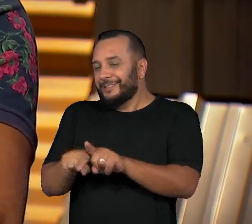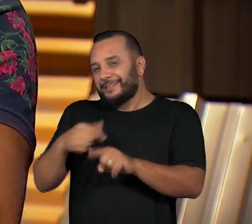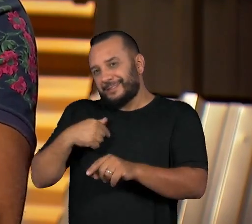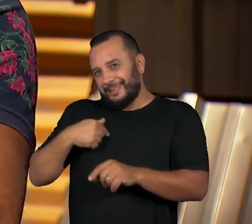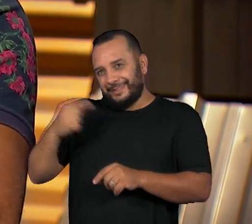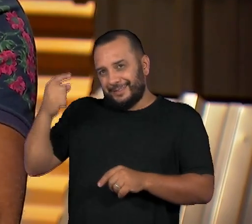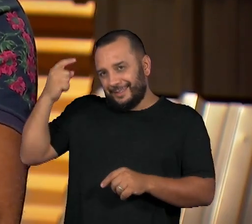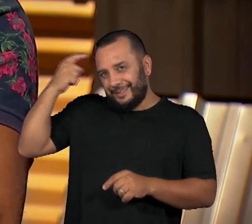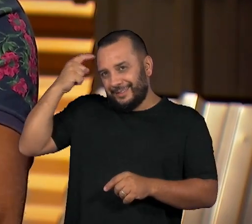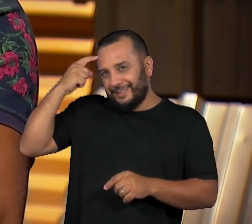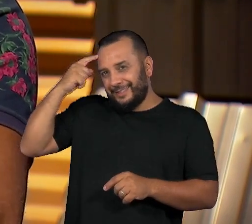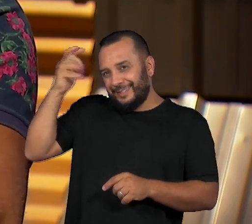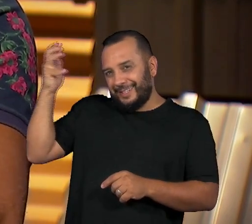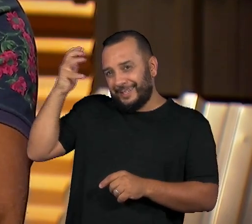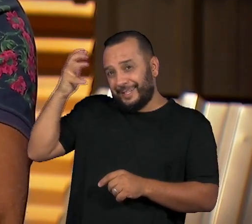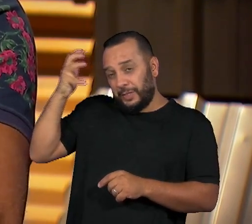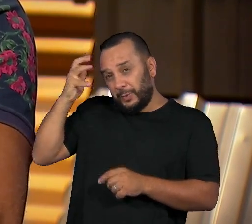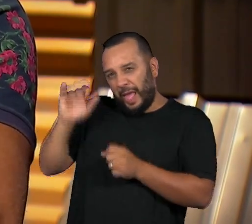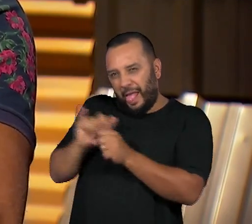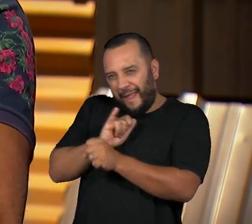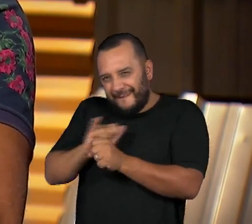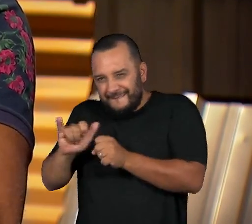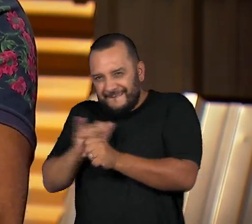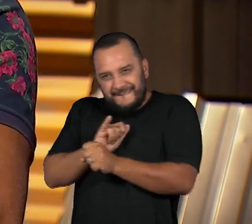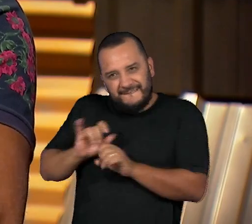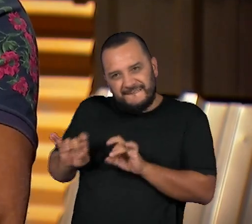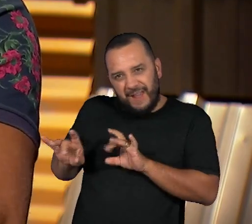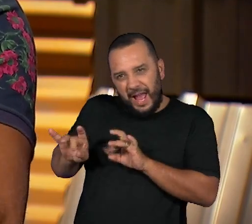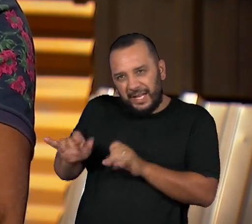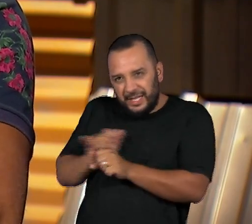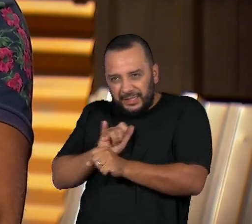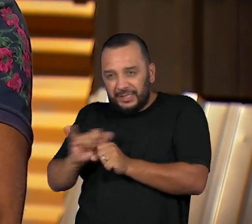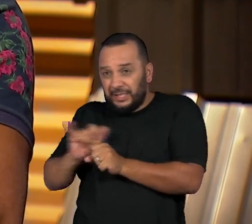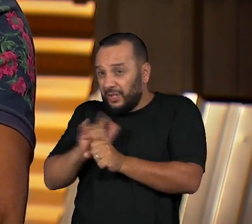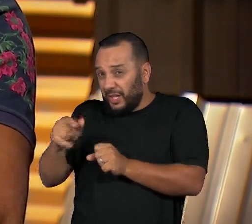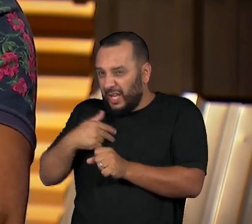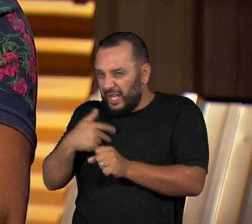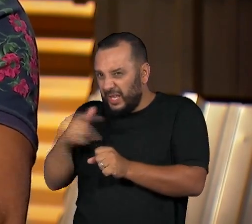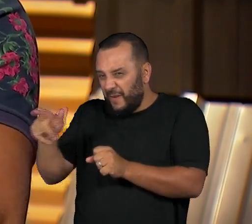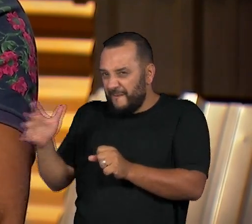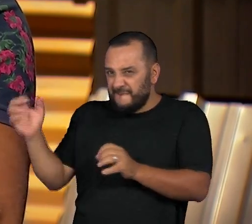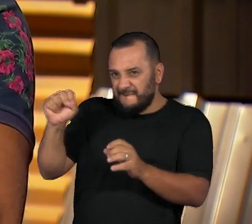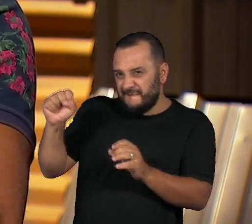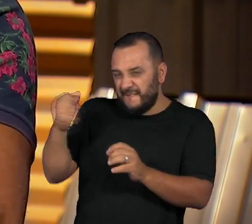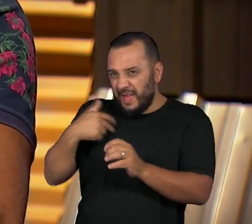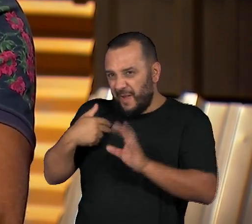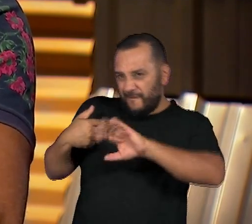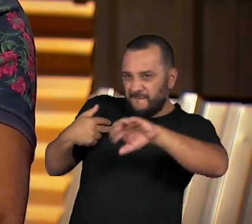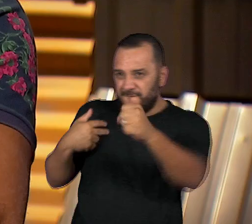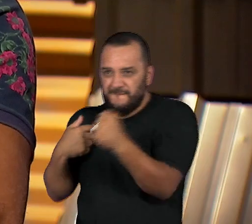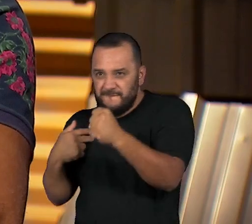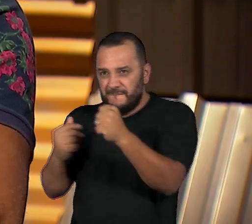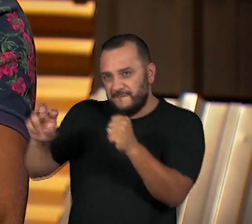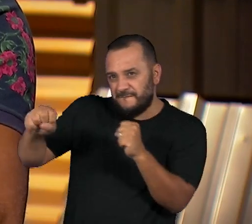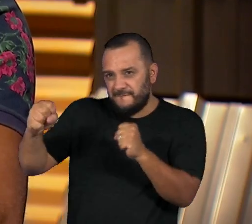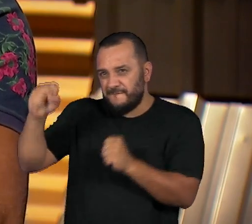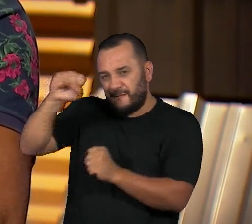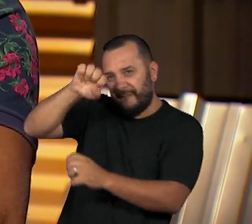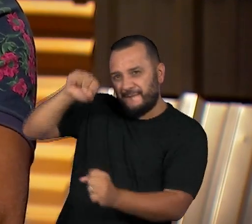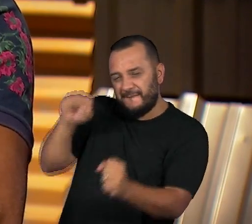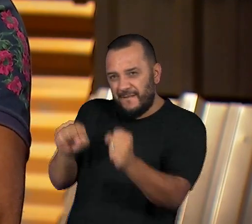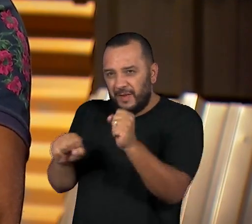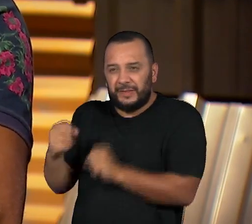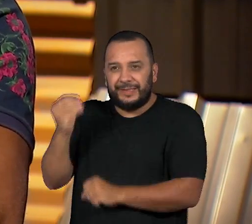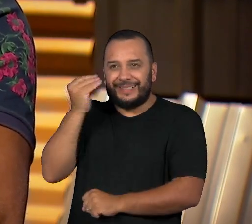técnicos, né? Você começa a falar, se ele fizer isso, eu tenho que fazer isso, se ele fizer isso, eu vou fazer isso. E aí você